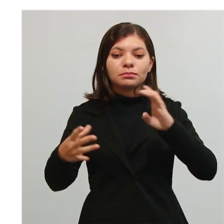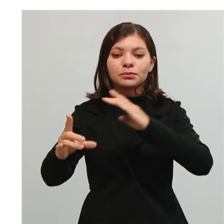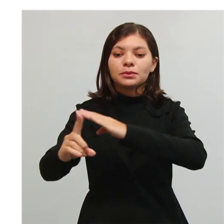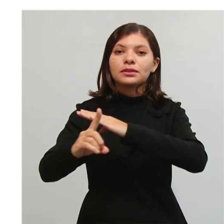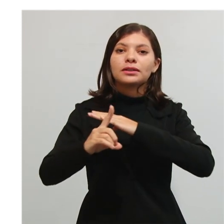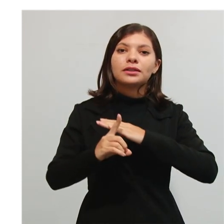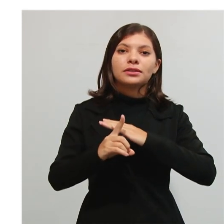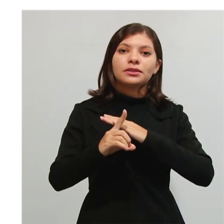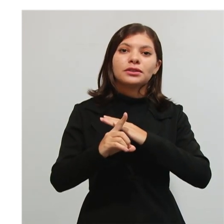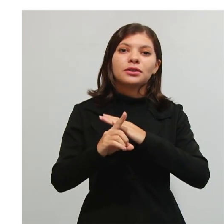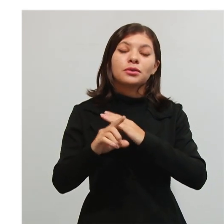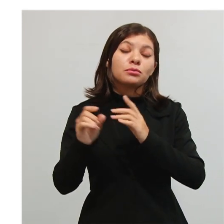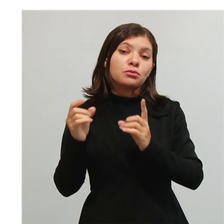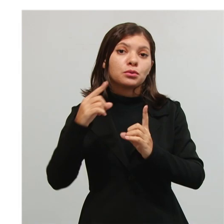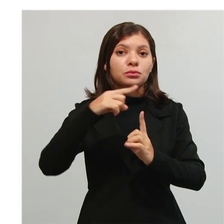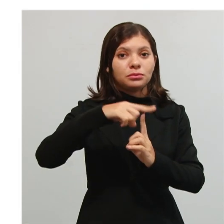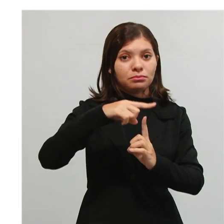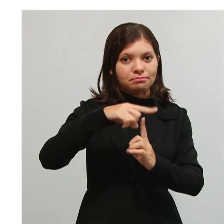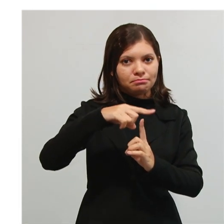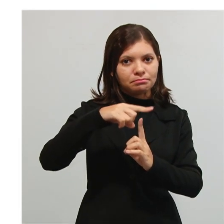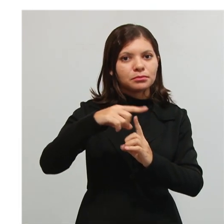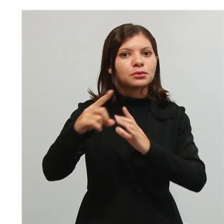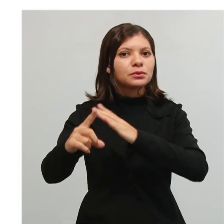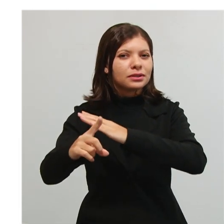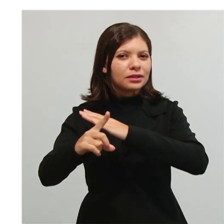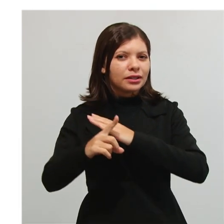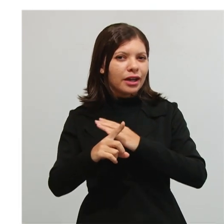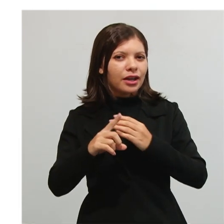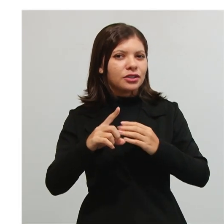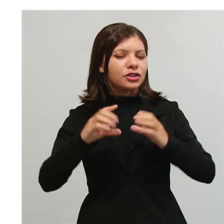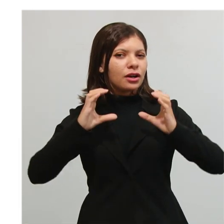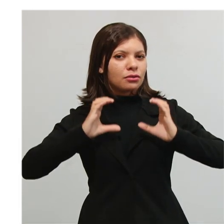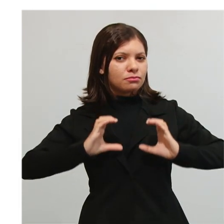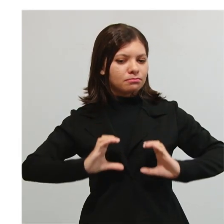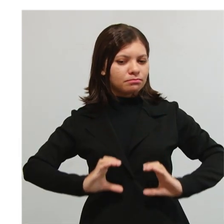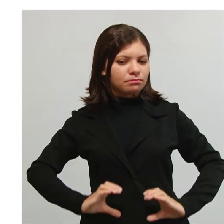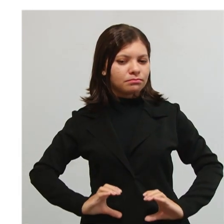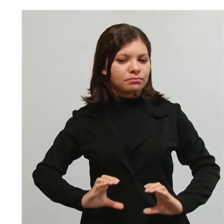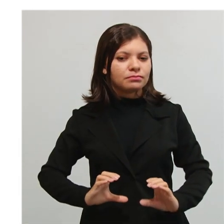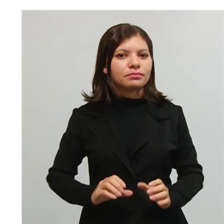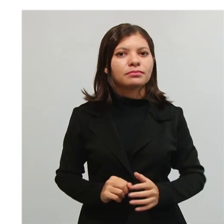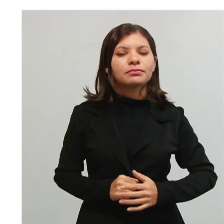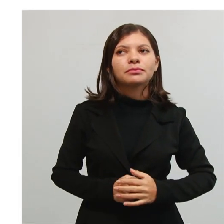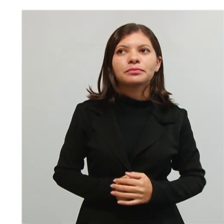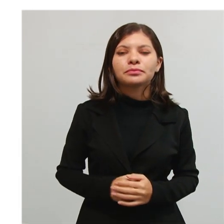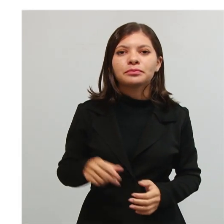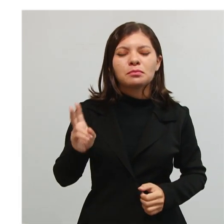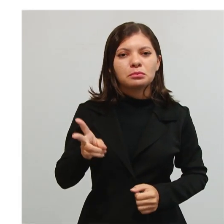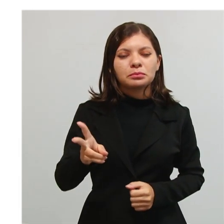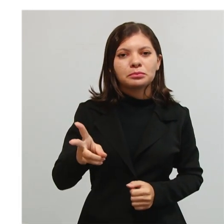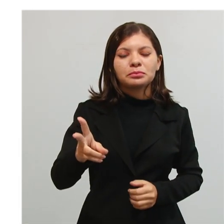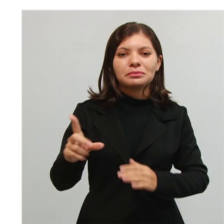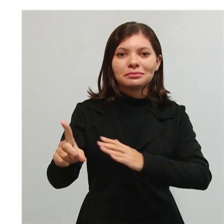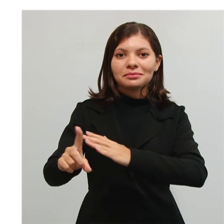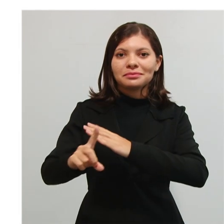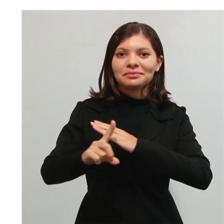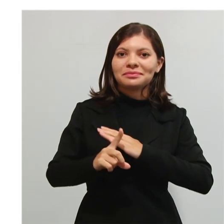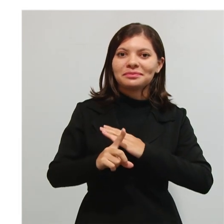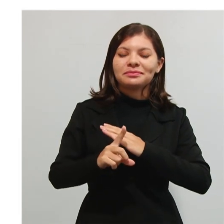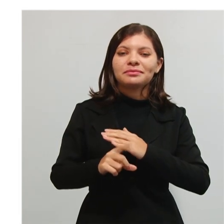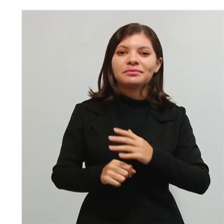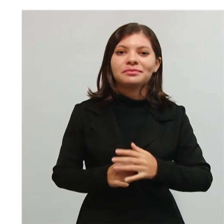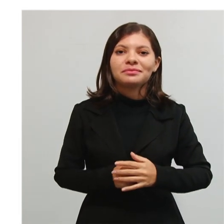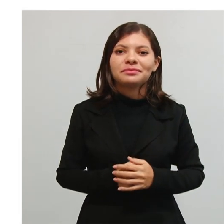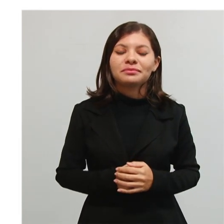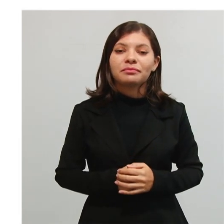dos seus clientes os tipos as maneiras e os comportamentos frequentes ela não é